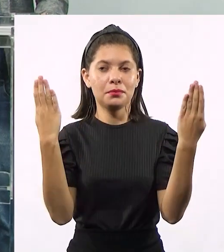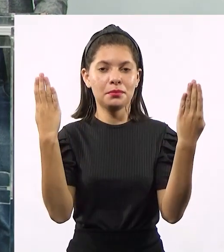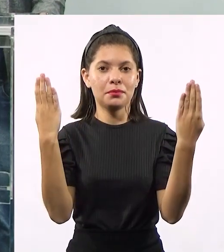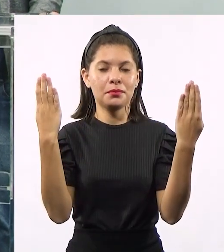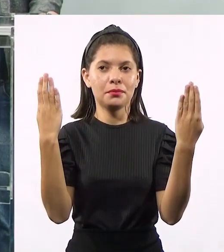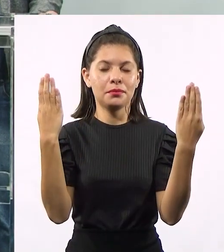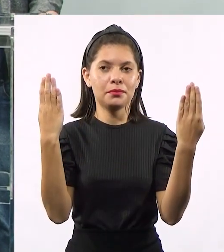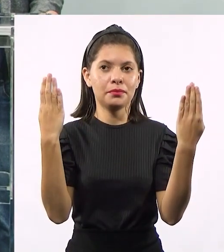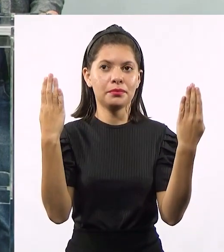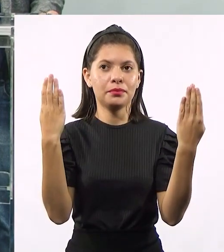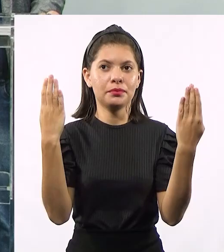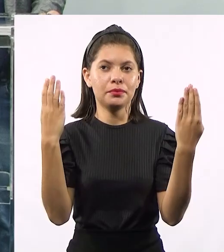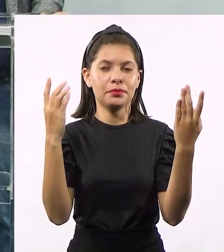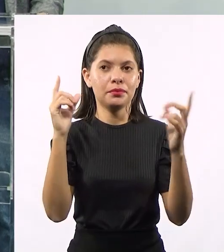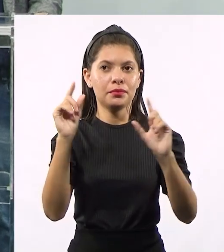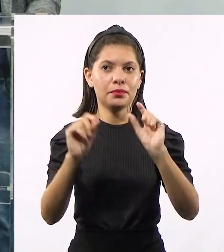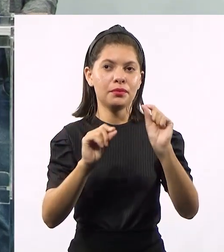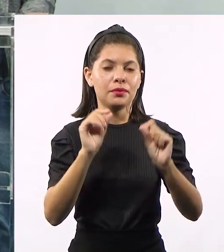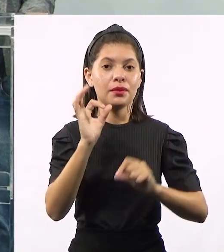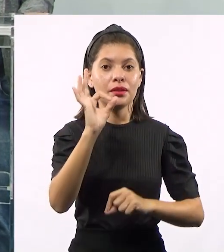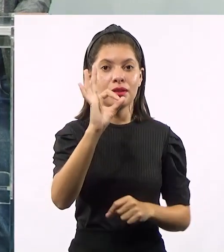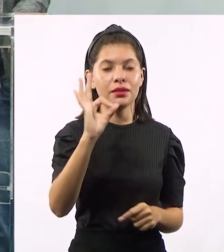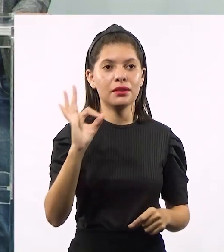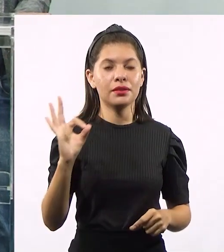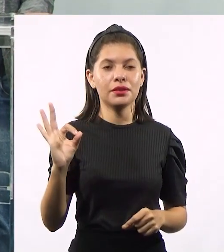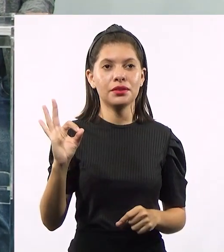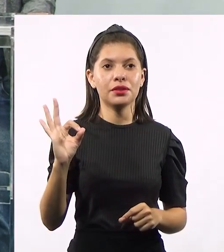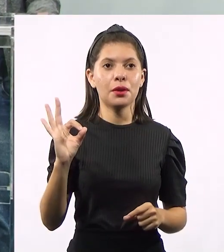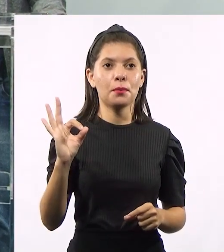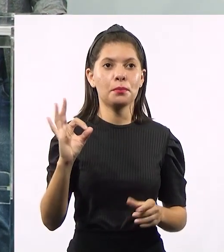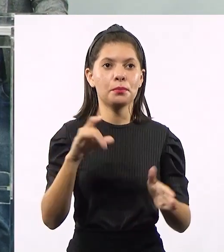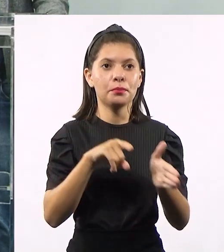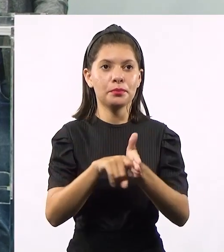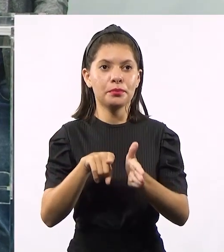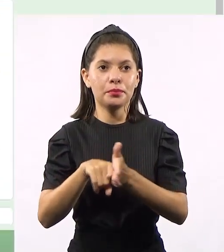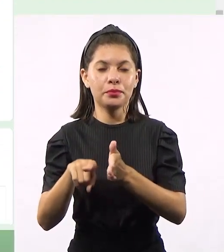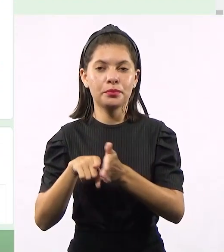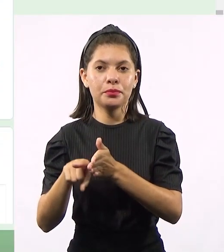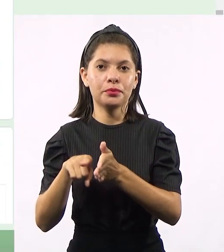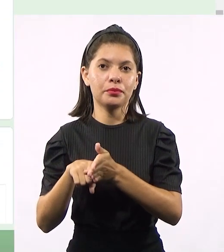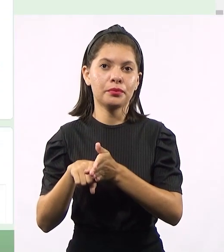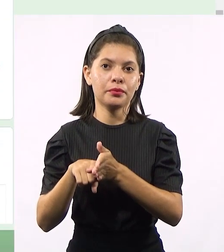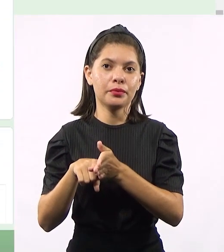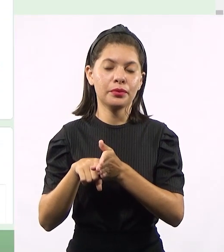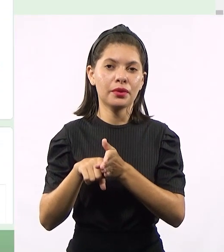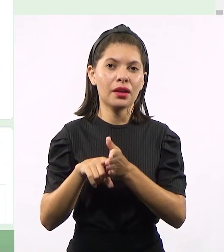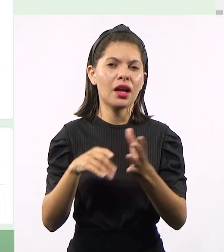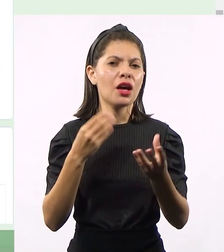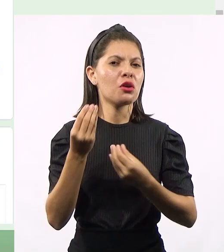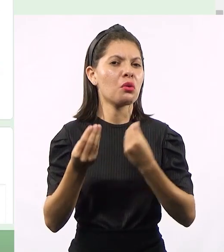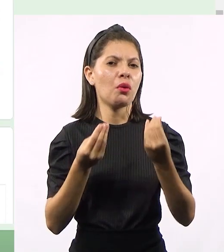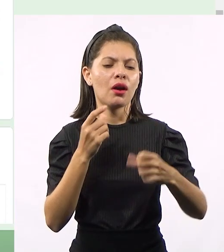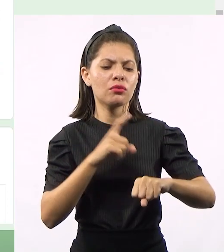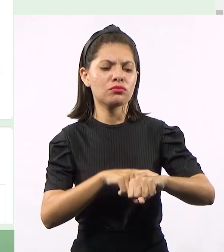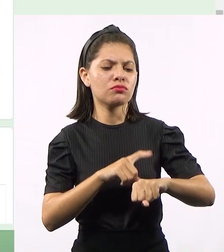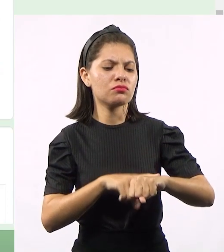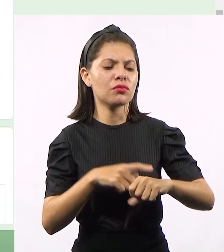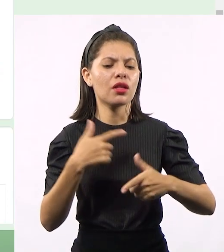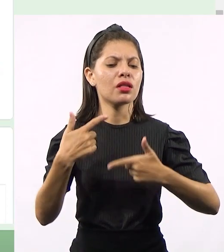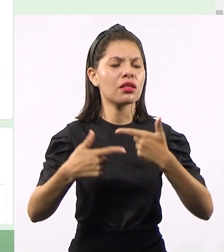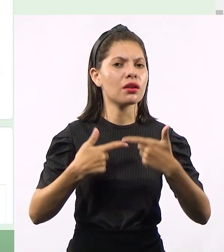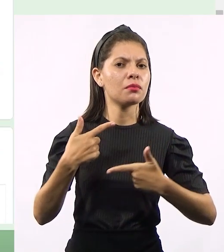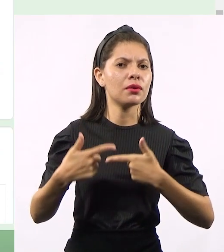tabulação? Não. Só vai gerar tabulação se tiver uma pergunta fechada. Qual o turno de trabalho?